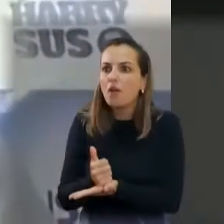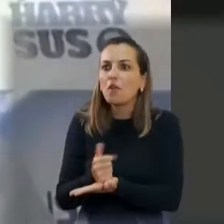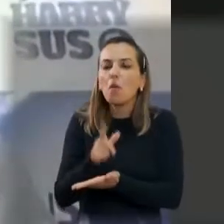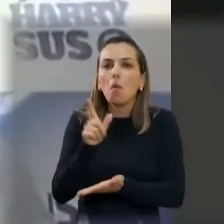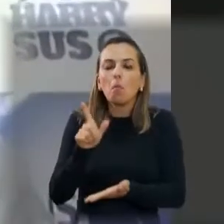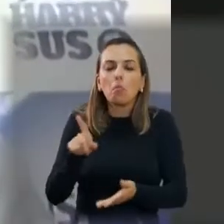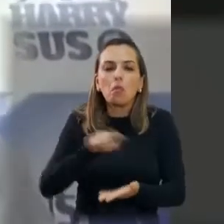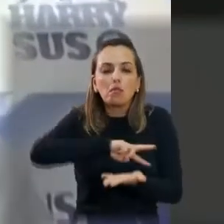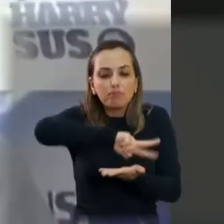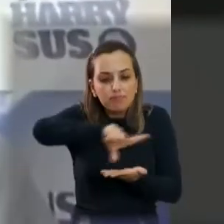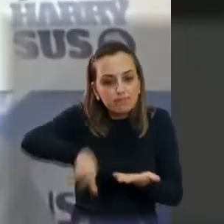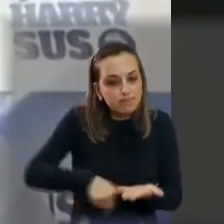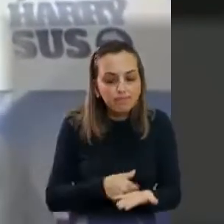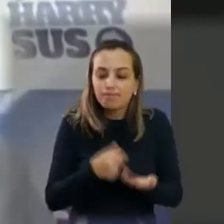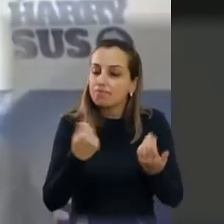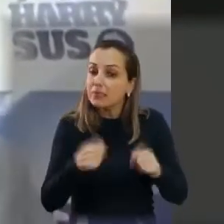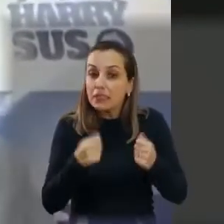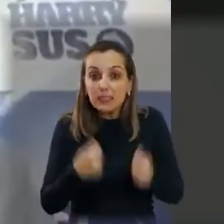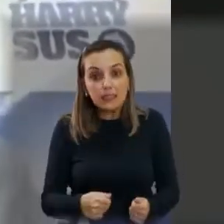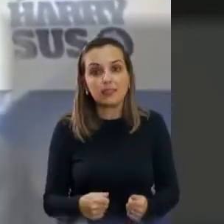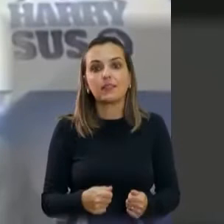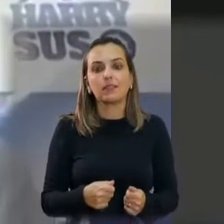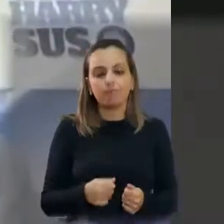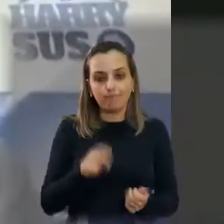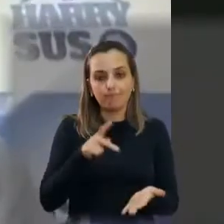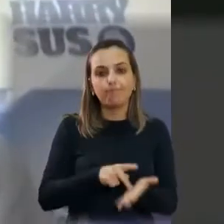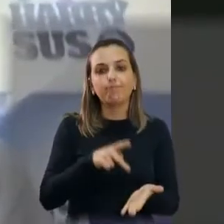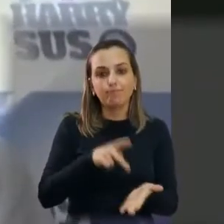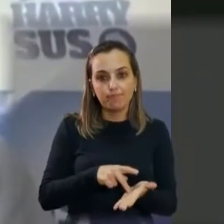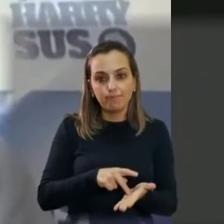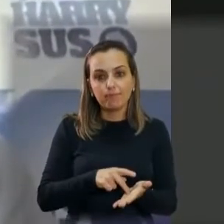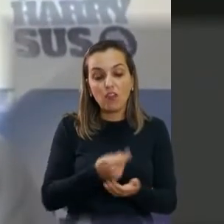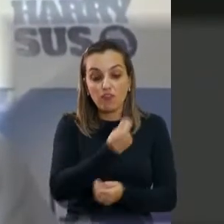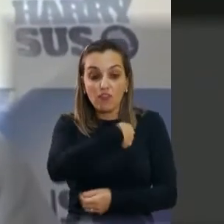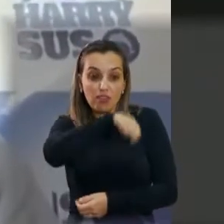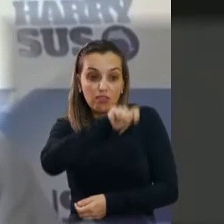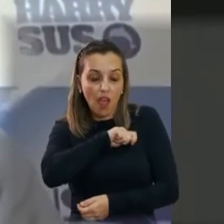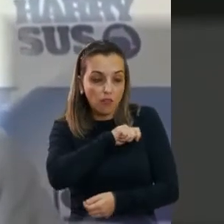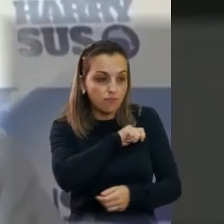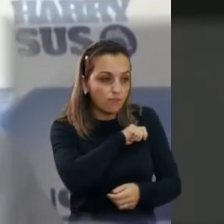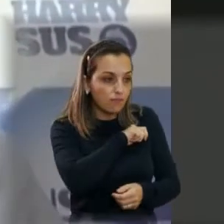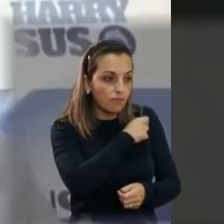ACS. Esquece que a gente precisa ter a fiscalização